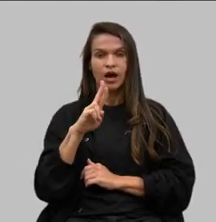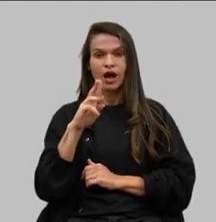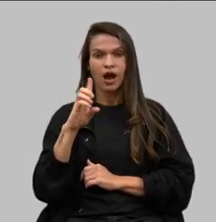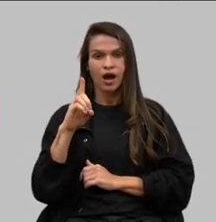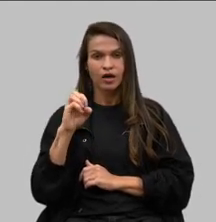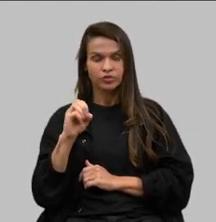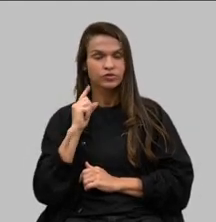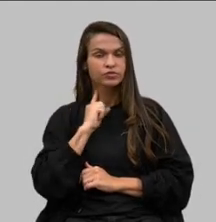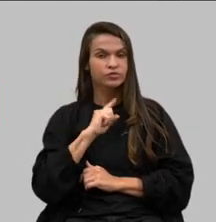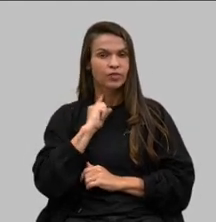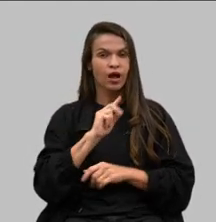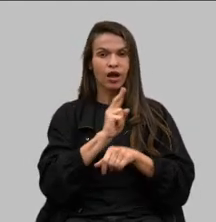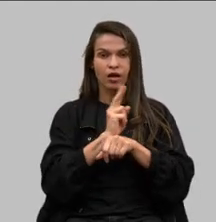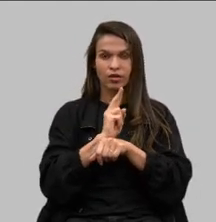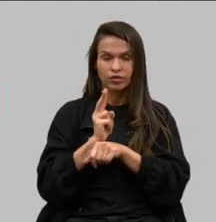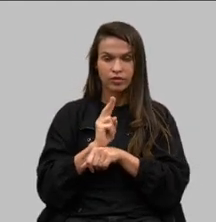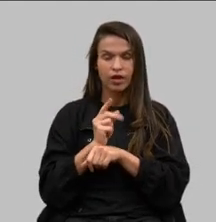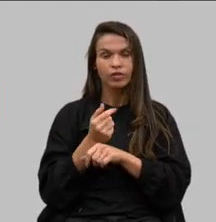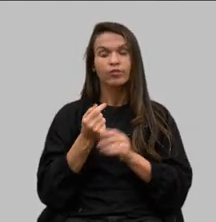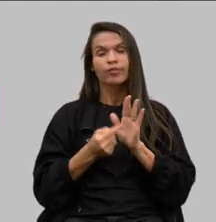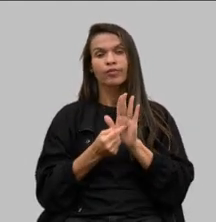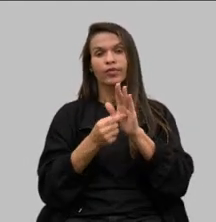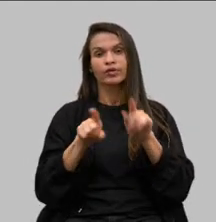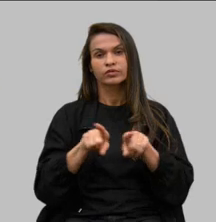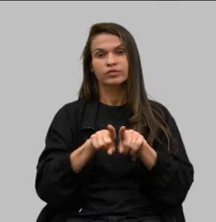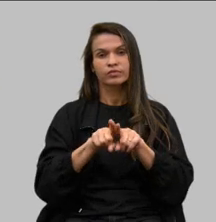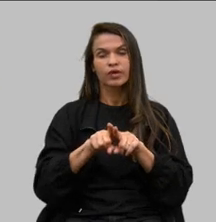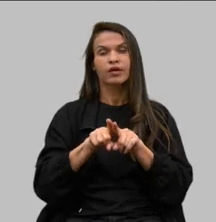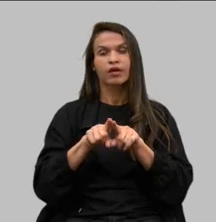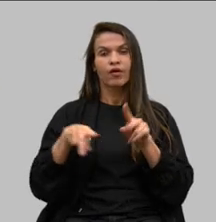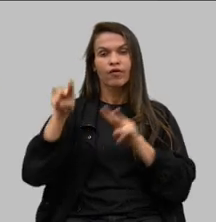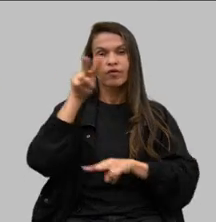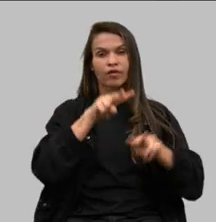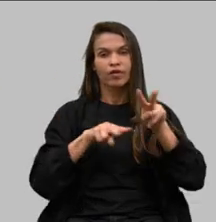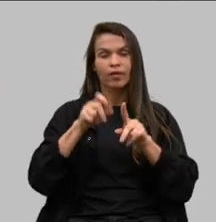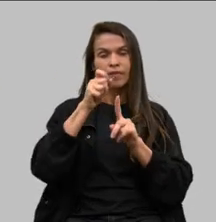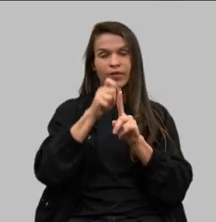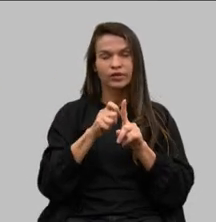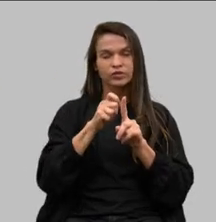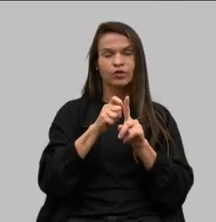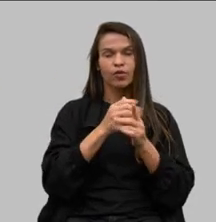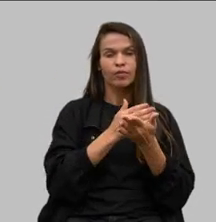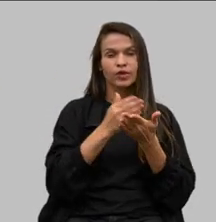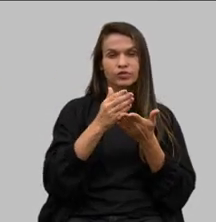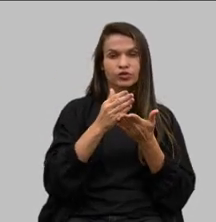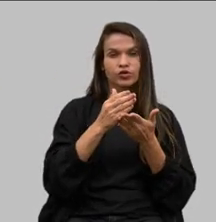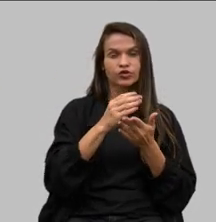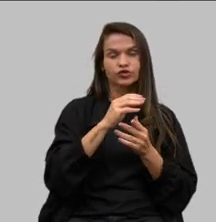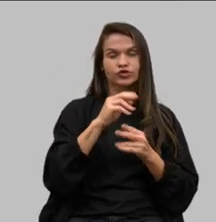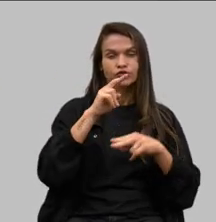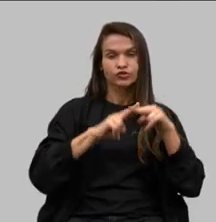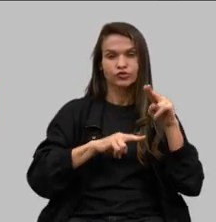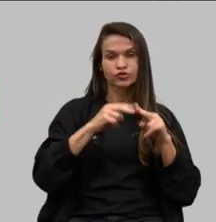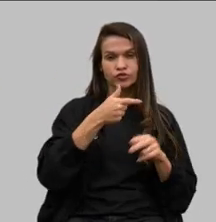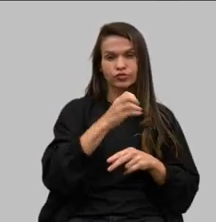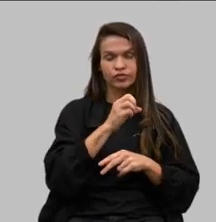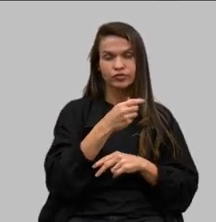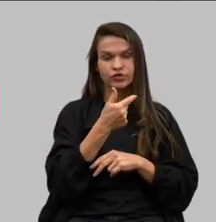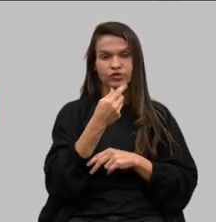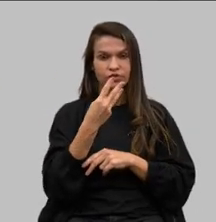fiscalizações extraordinárias e aqui a gente traz né uma avaliação mensal desde junho de 2023 das fiscalizações